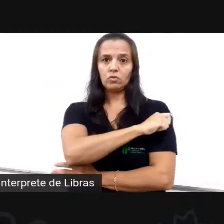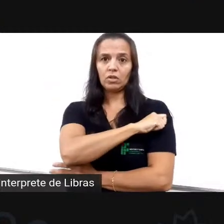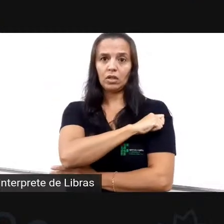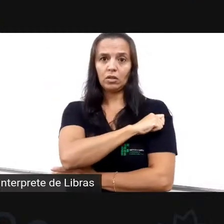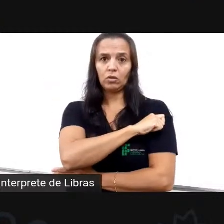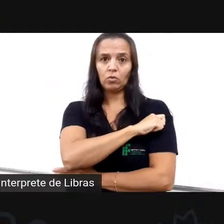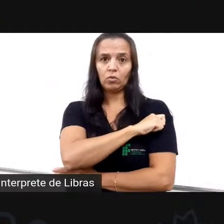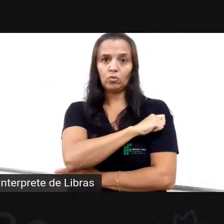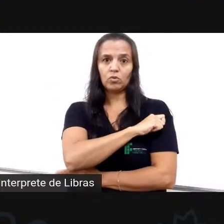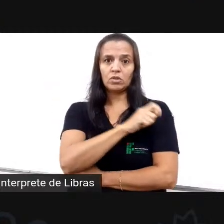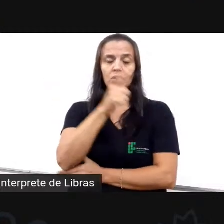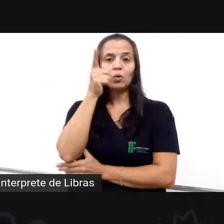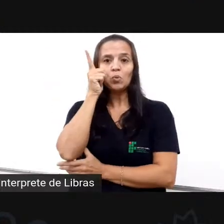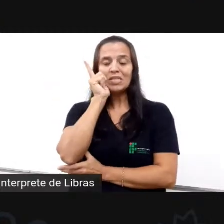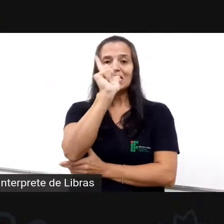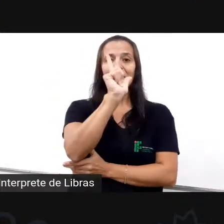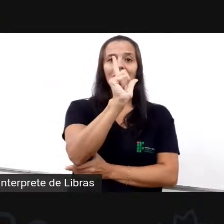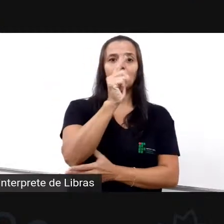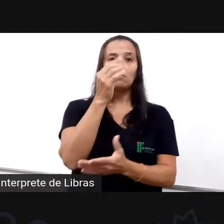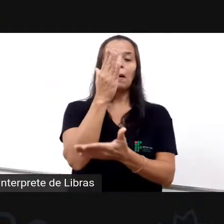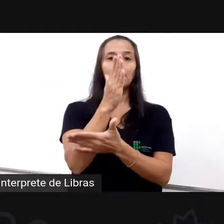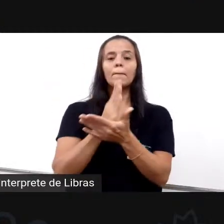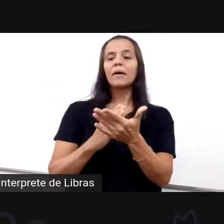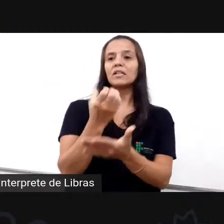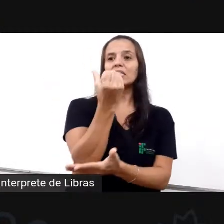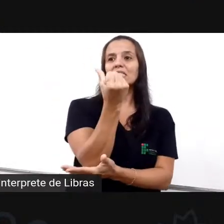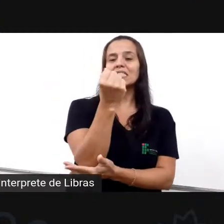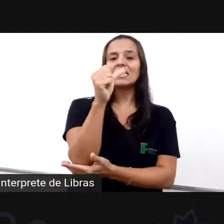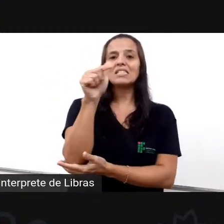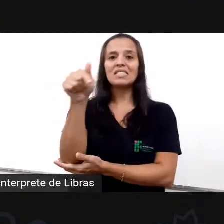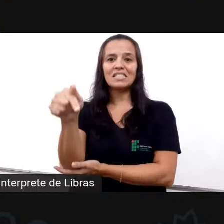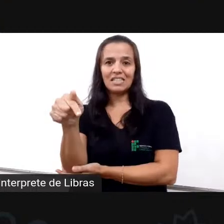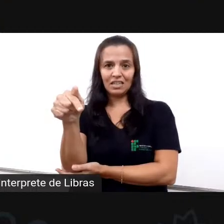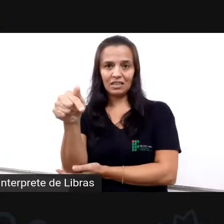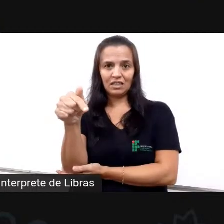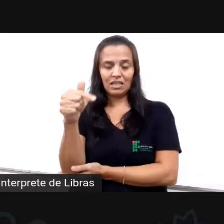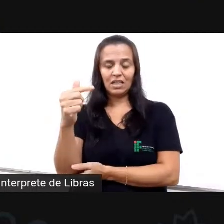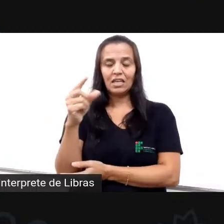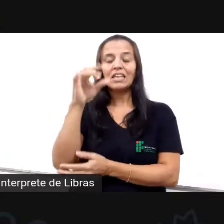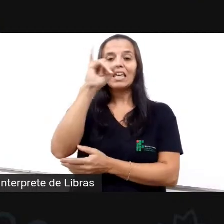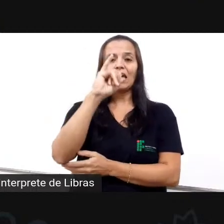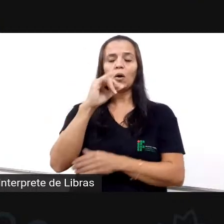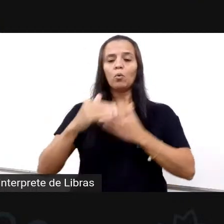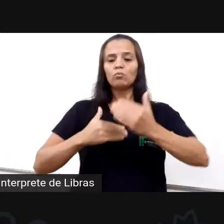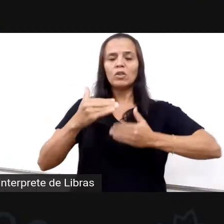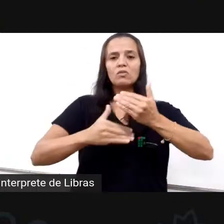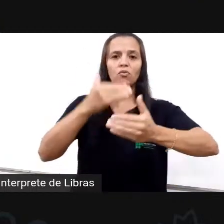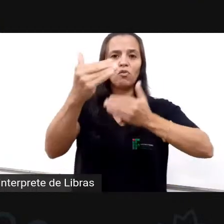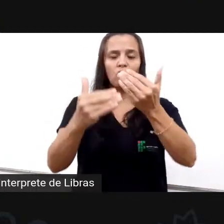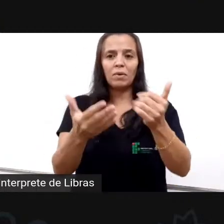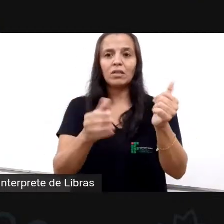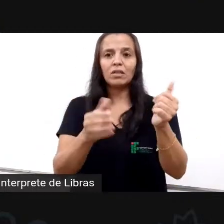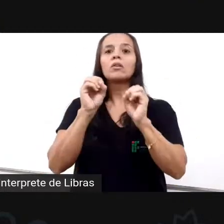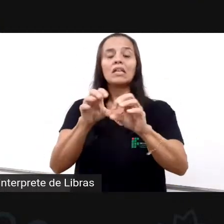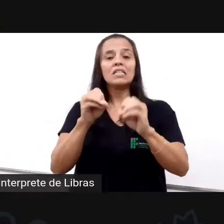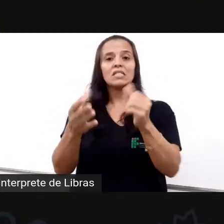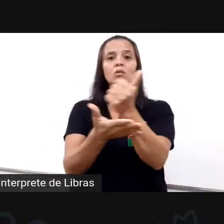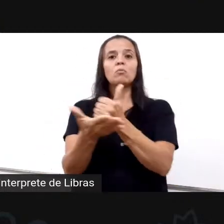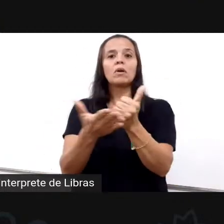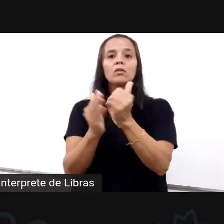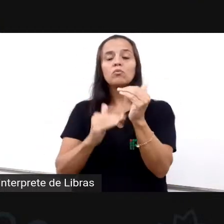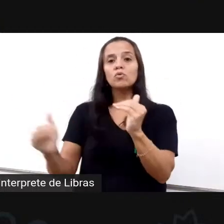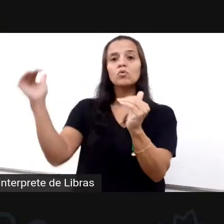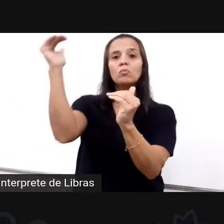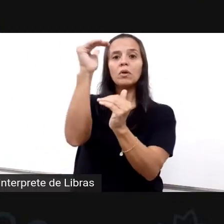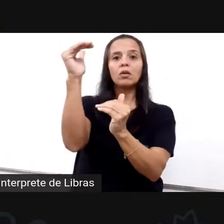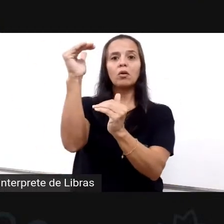atingiram a nota de 6,7 da nota do IDEB, que é o Índice de Desenvolvimento da Educação Básica, bem superior à média